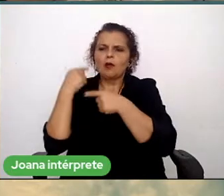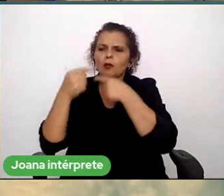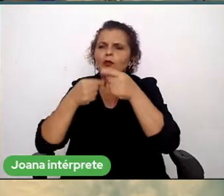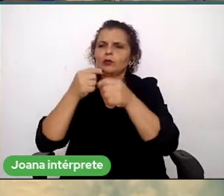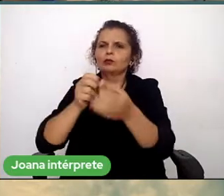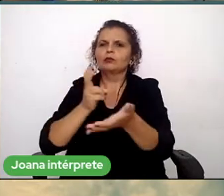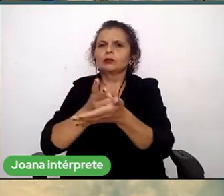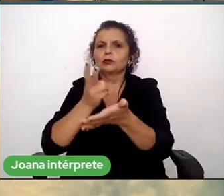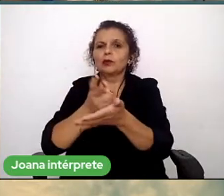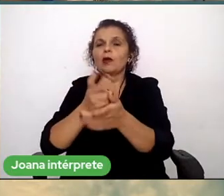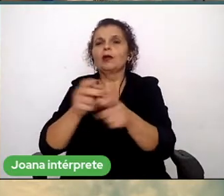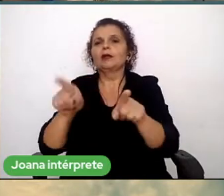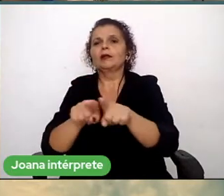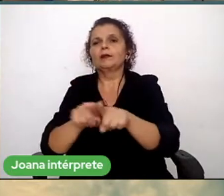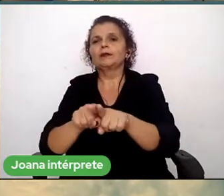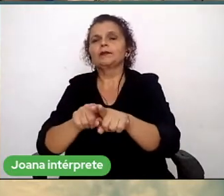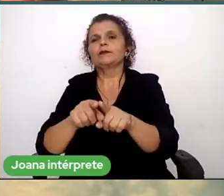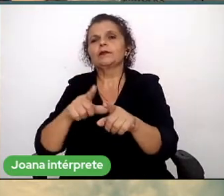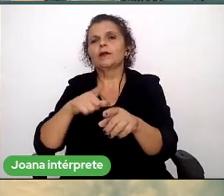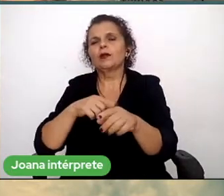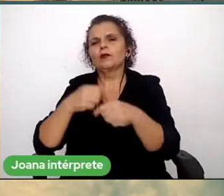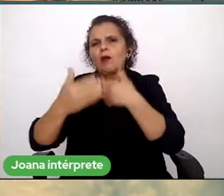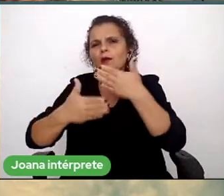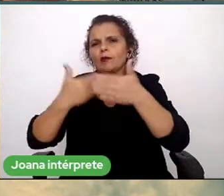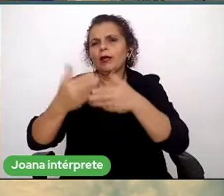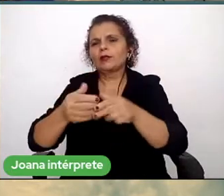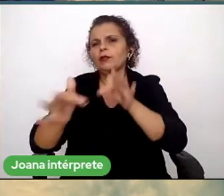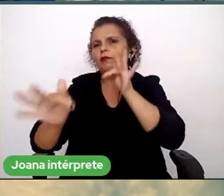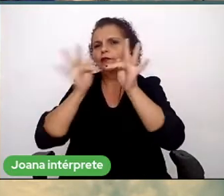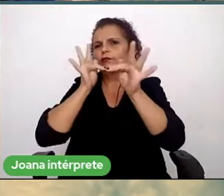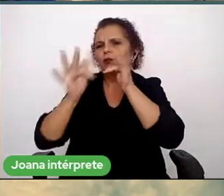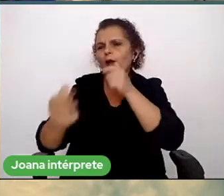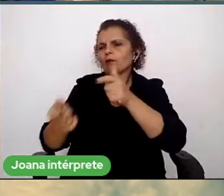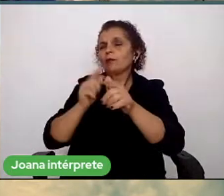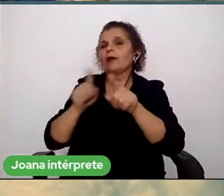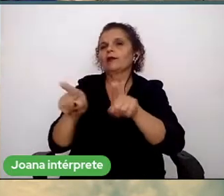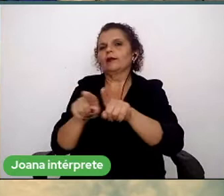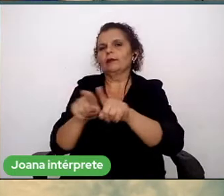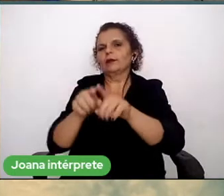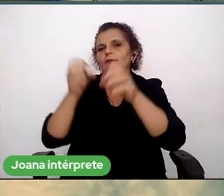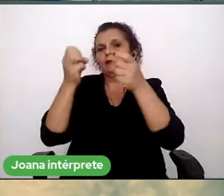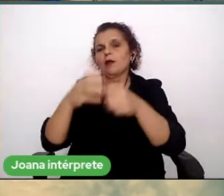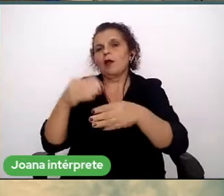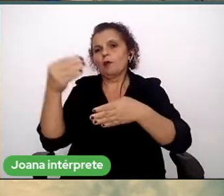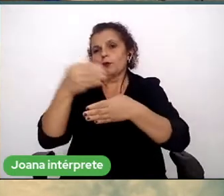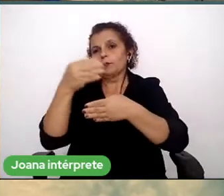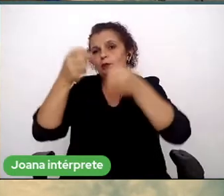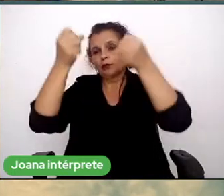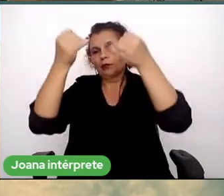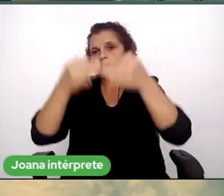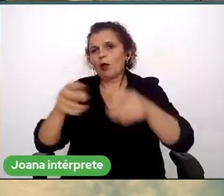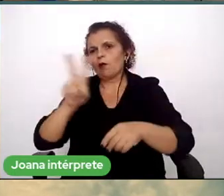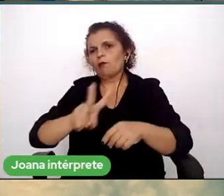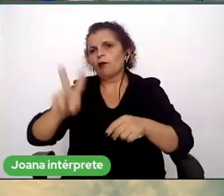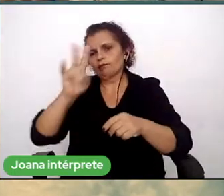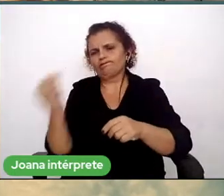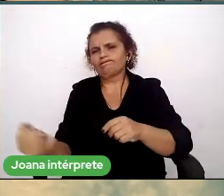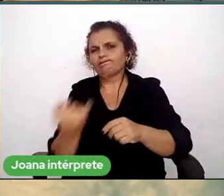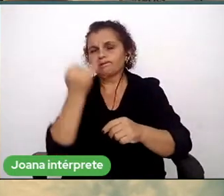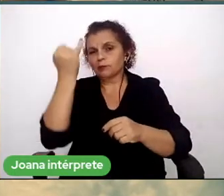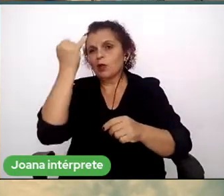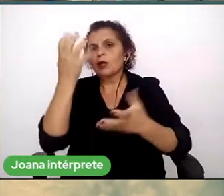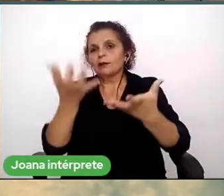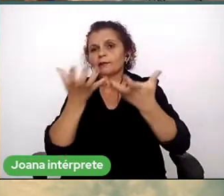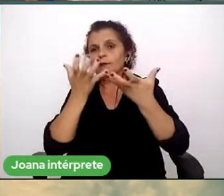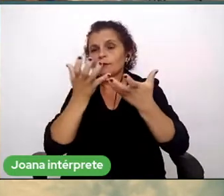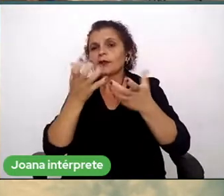e ter uma o ritmo de feedback também tá eu vou falar disso no slide seguinte tem um dos valores que a gente prega que que a gente